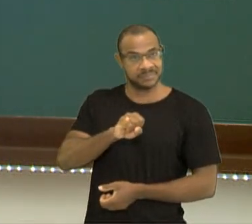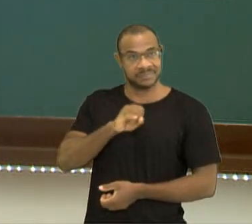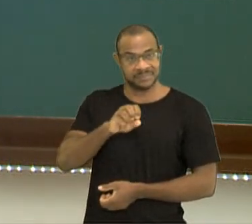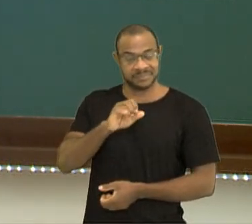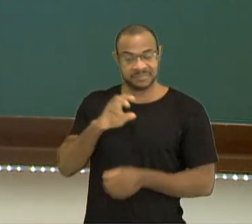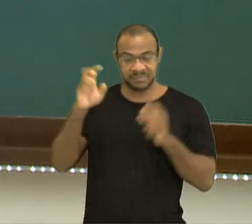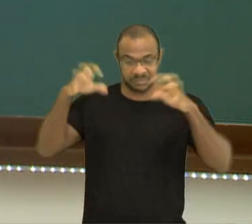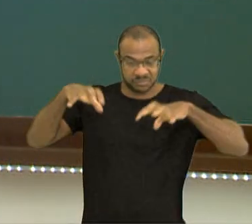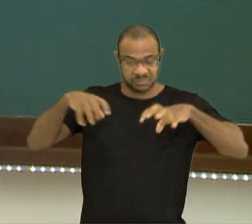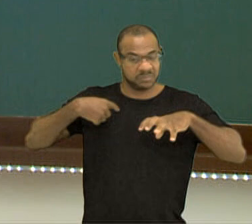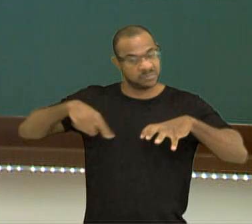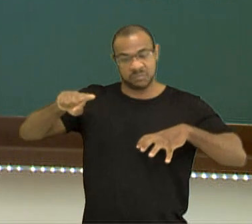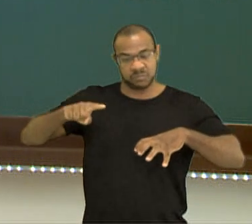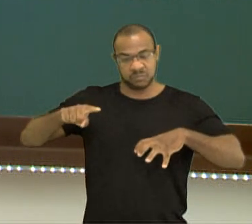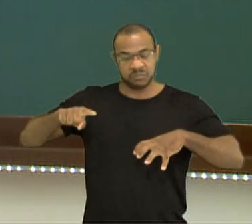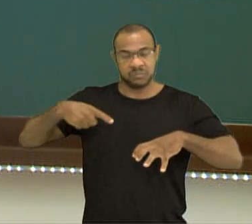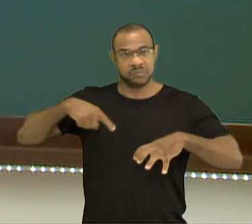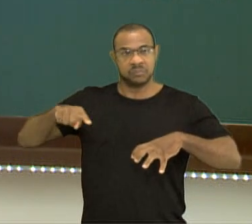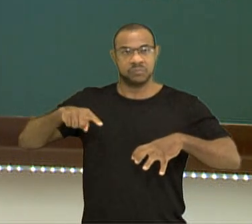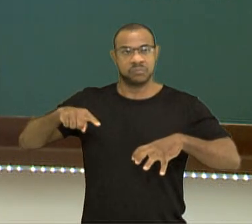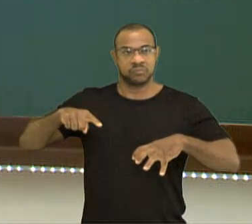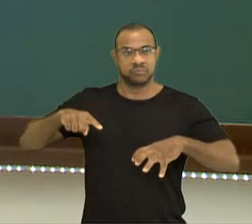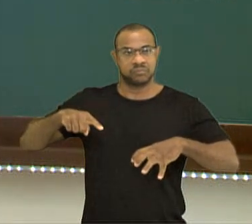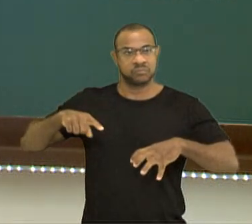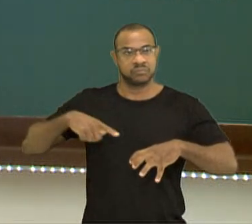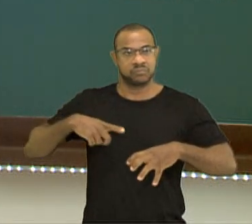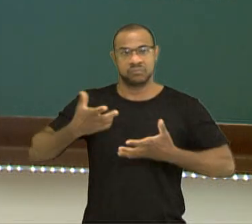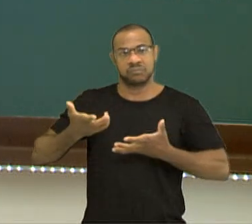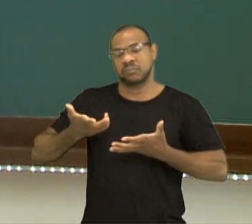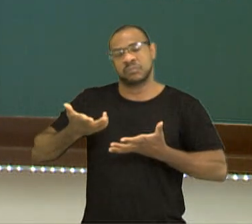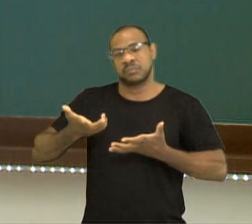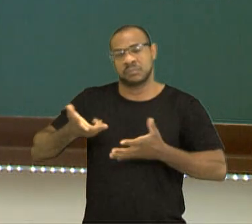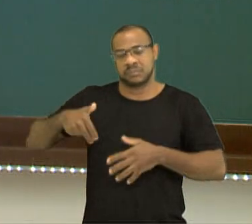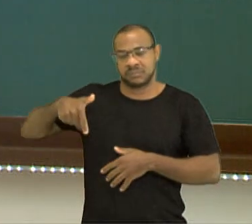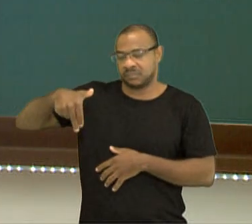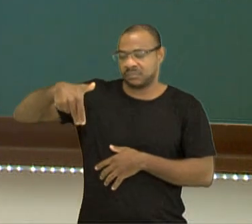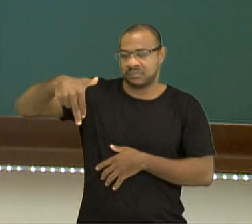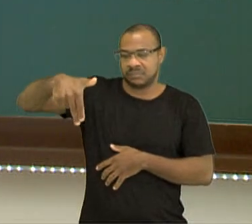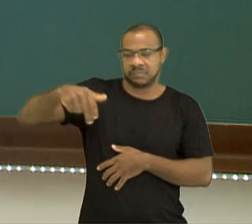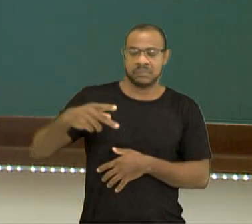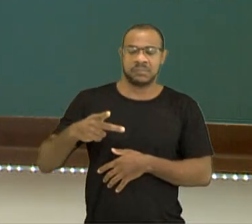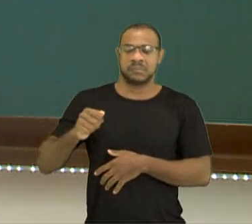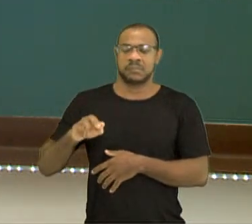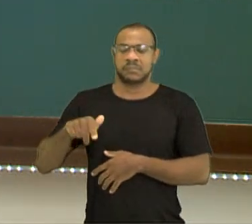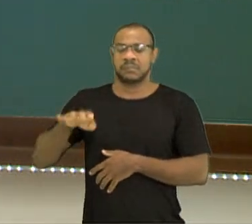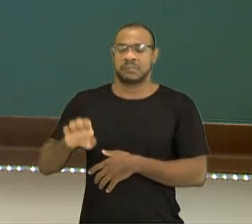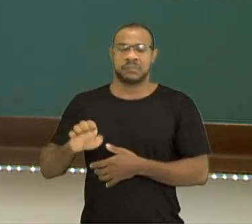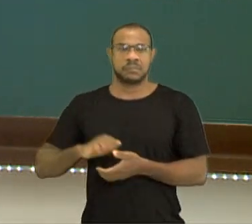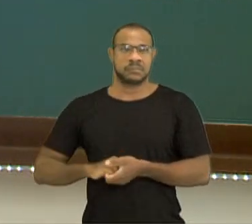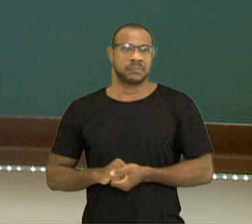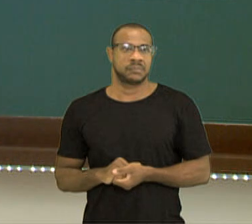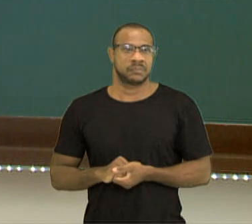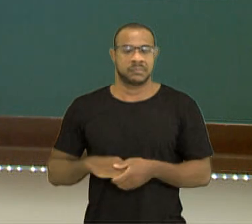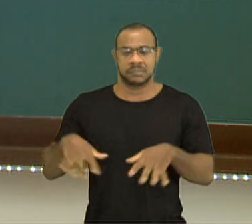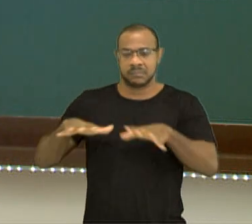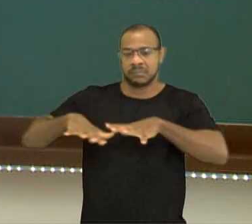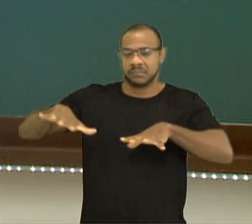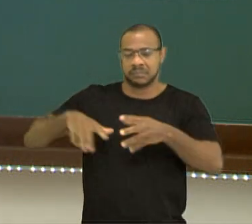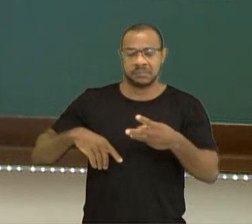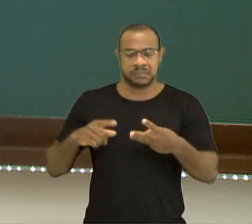para o parque. If I study today, I'll go to the party tonight. Se eu estudar hoje, eu irei para a festa de